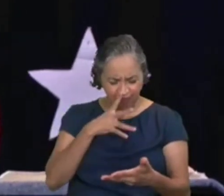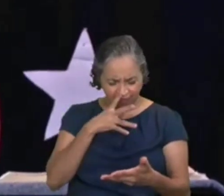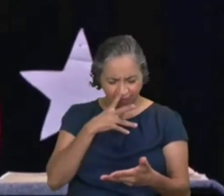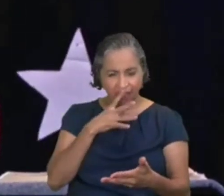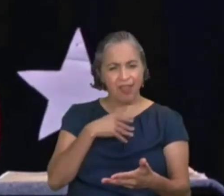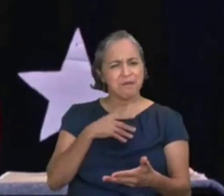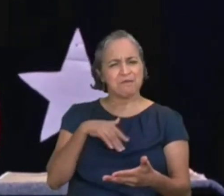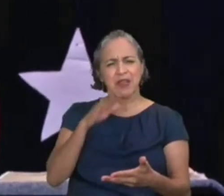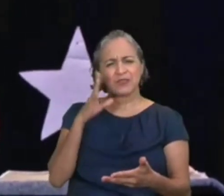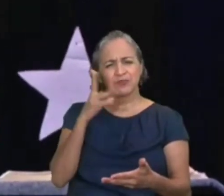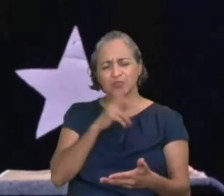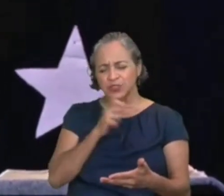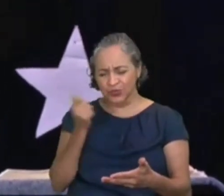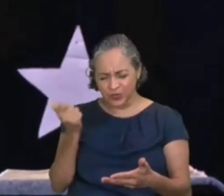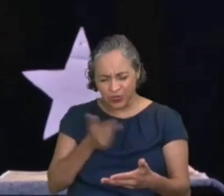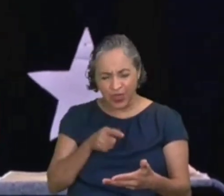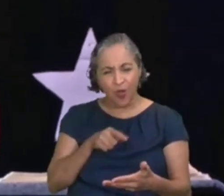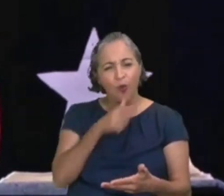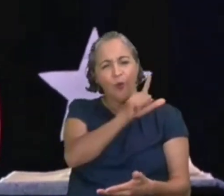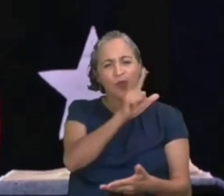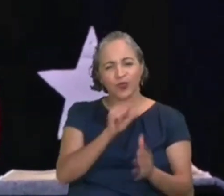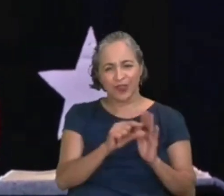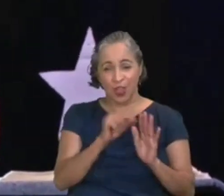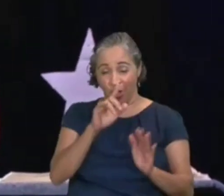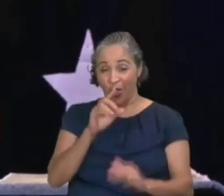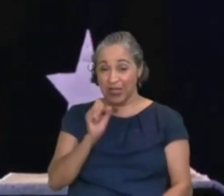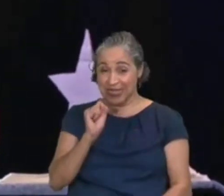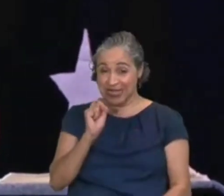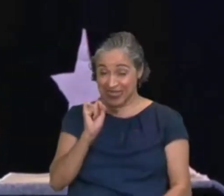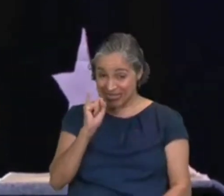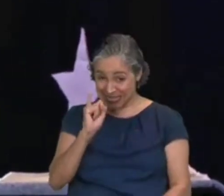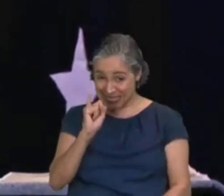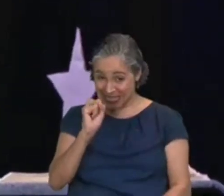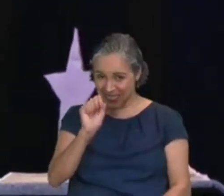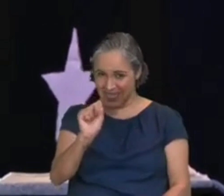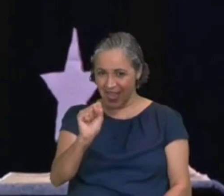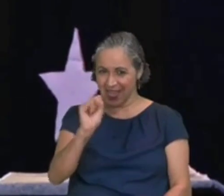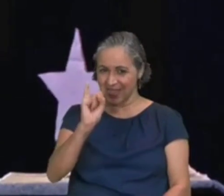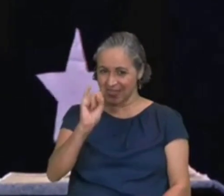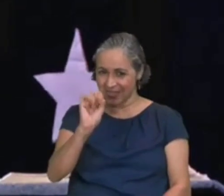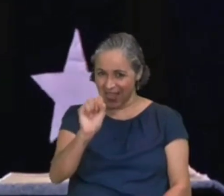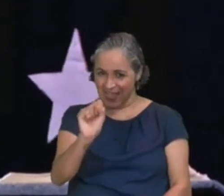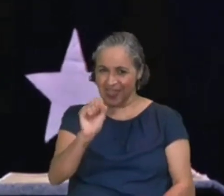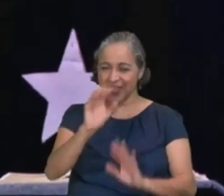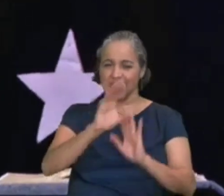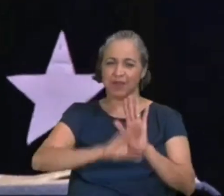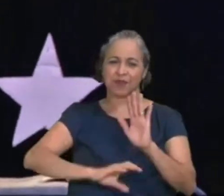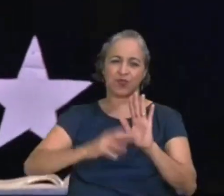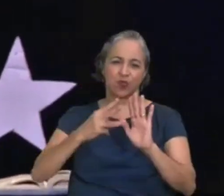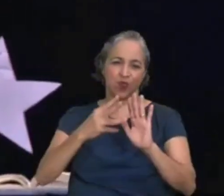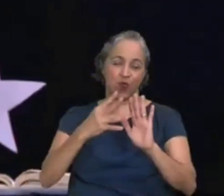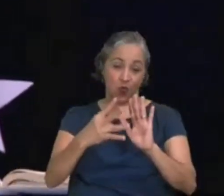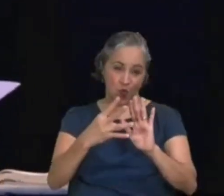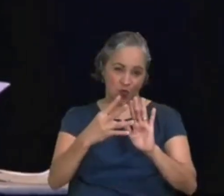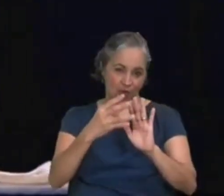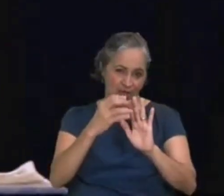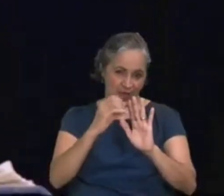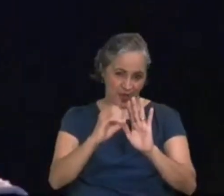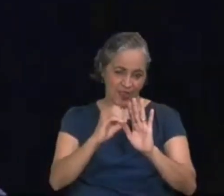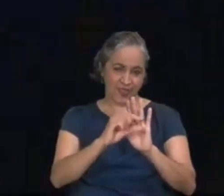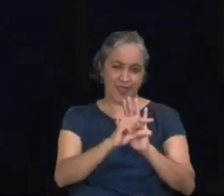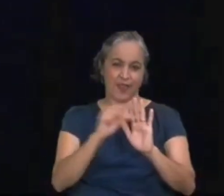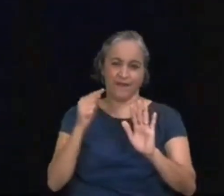bonito, o outro, Isaías, anote aí, Isaías, capítulo 40, do 25 a 26,